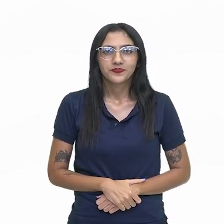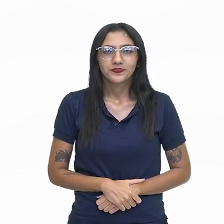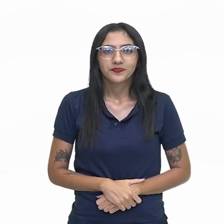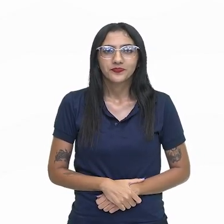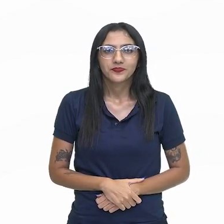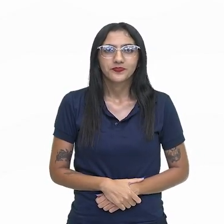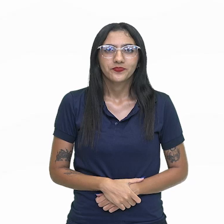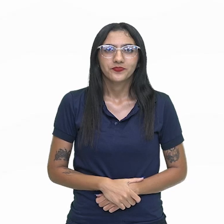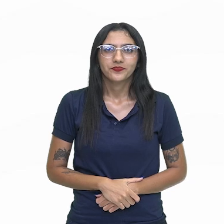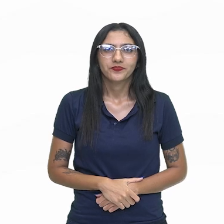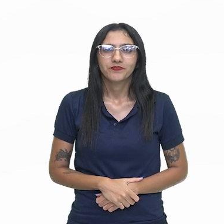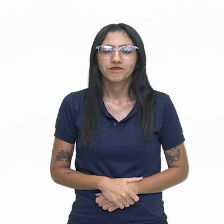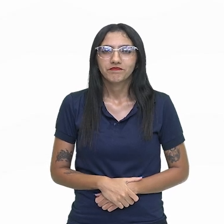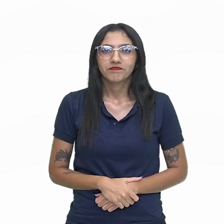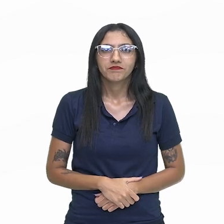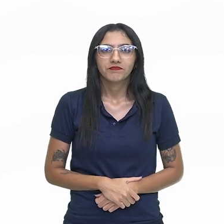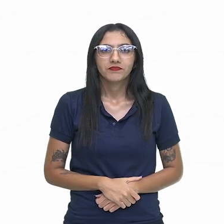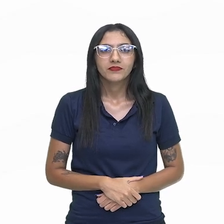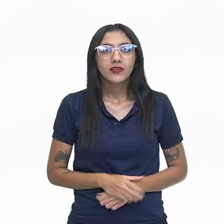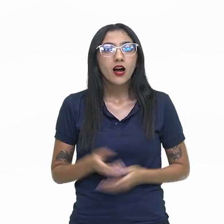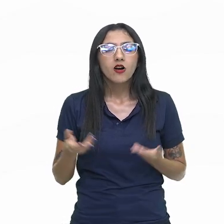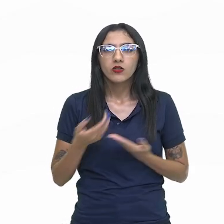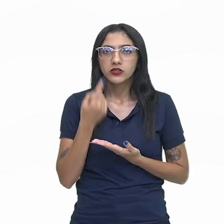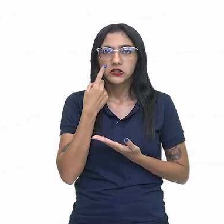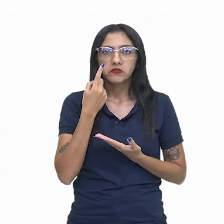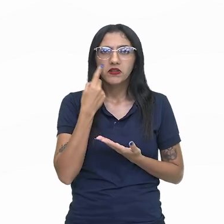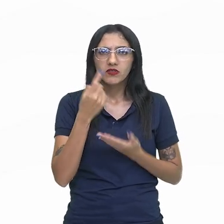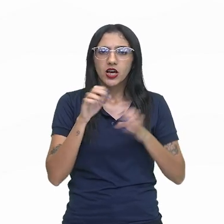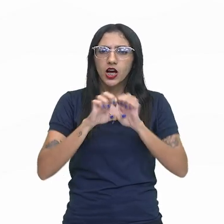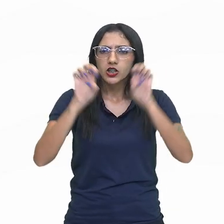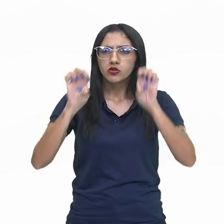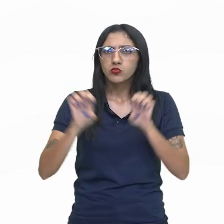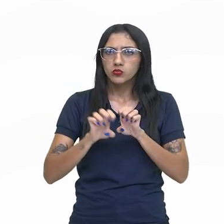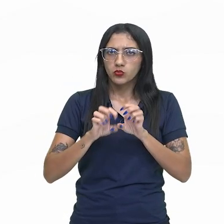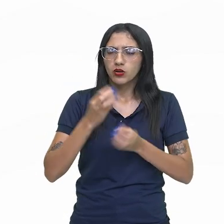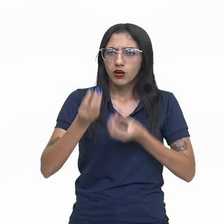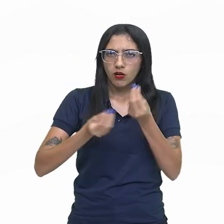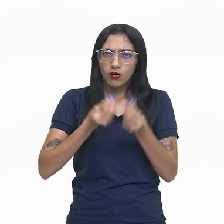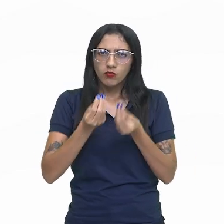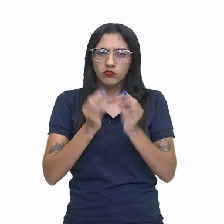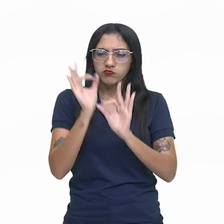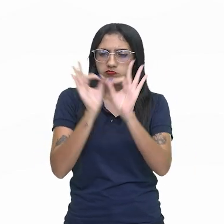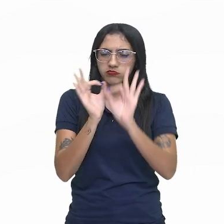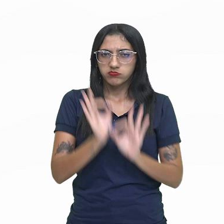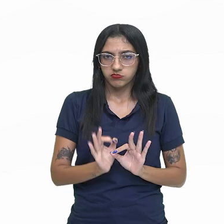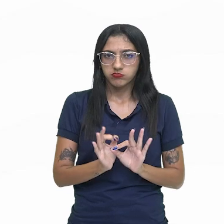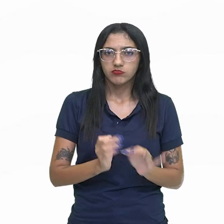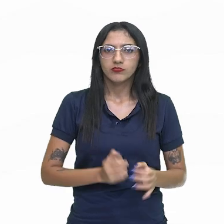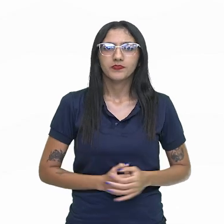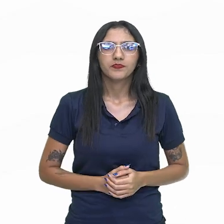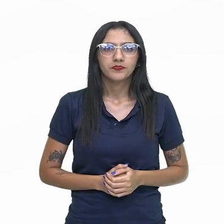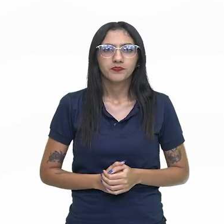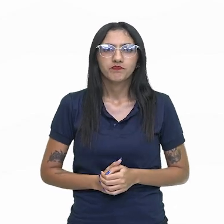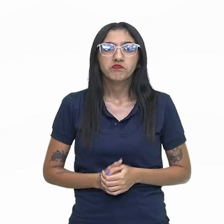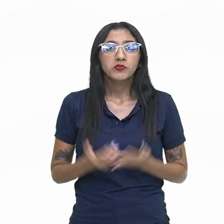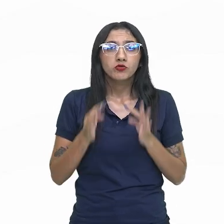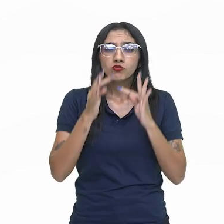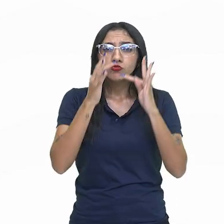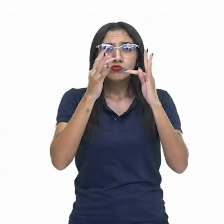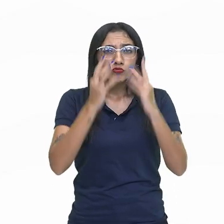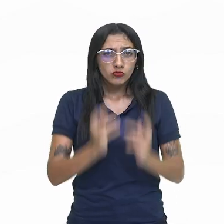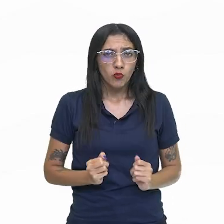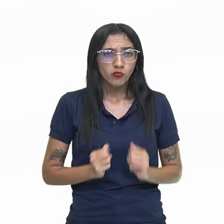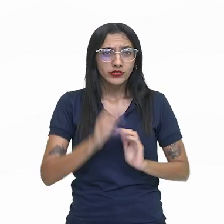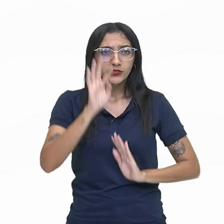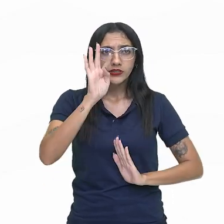Então, a gente vai ver agora a estrutura, como se forma a notícia, né? Todo texto,